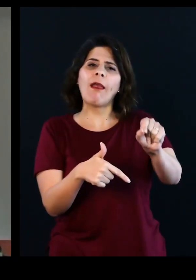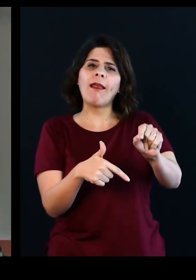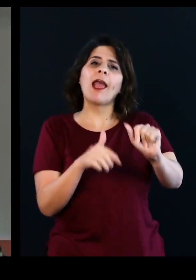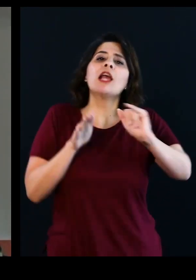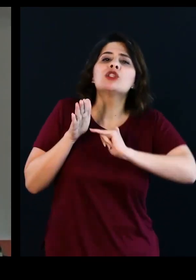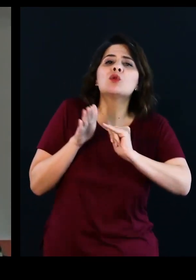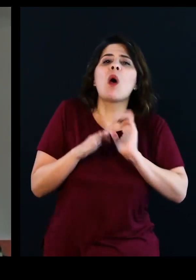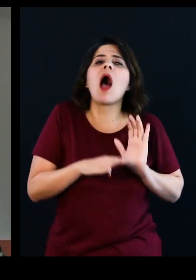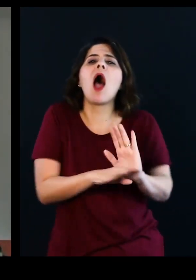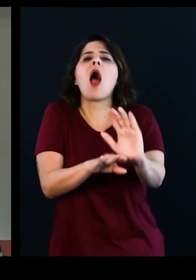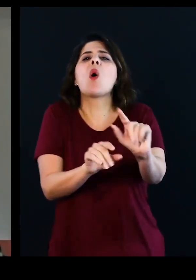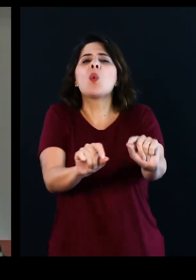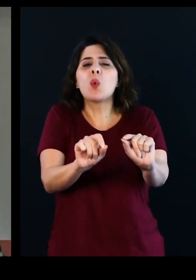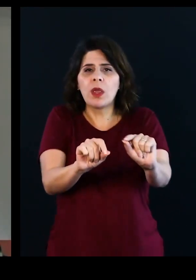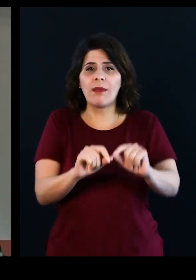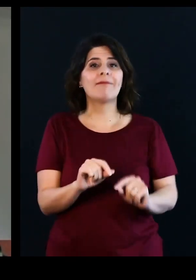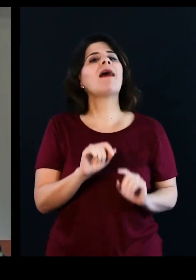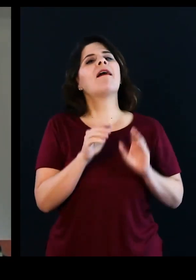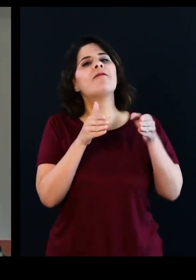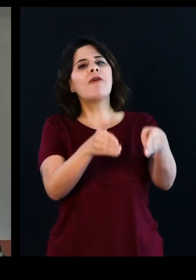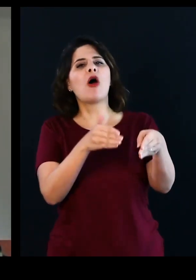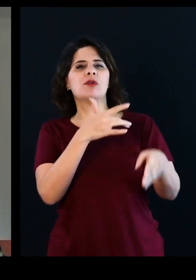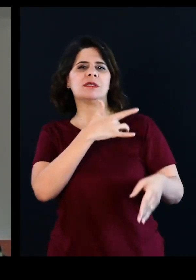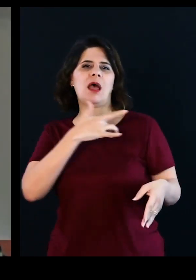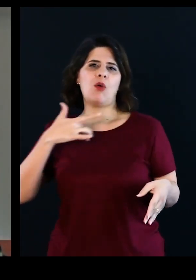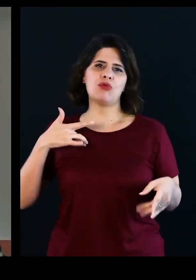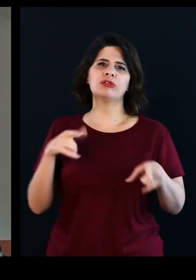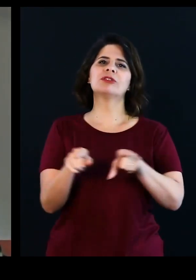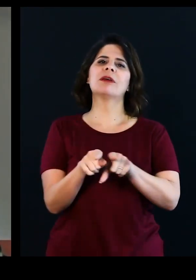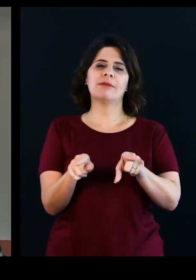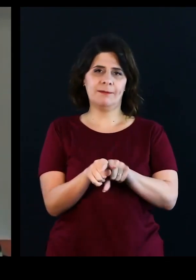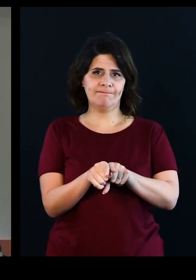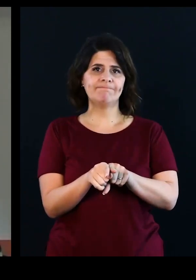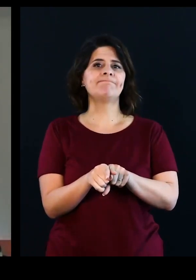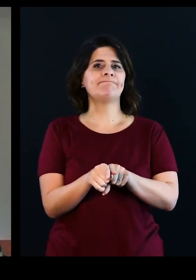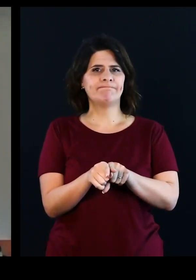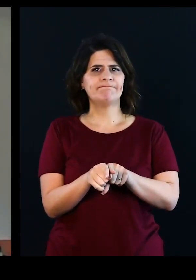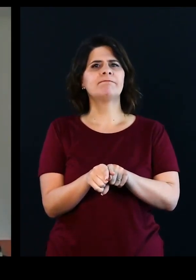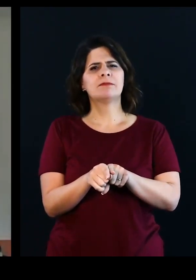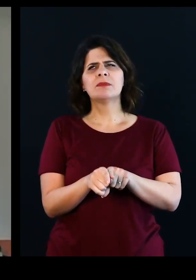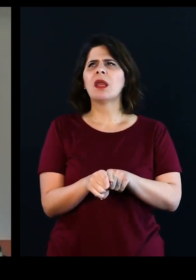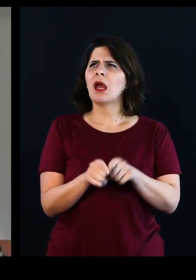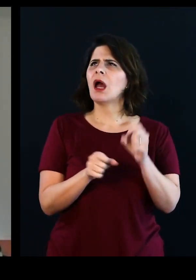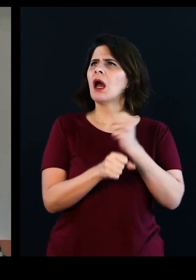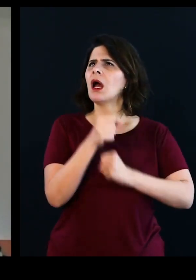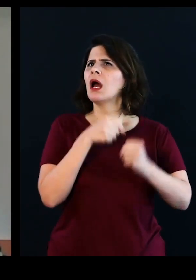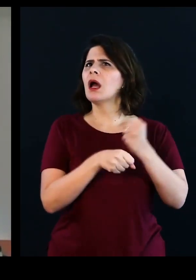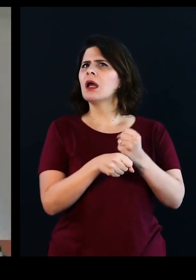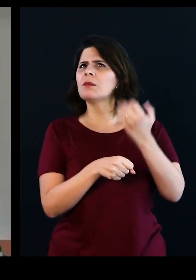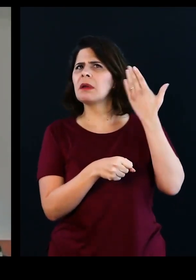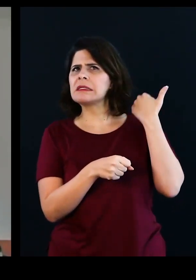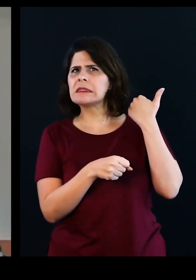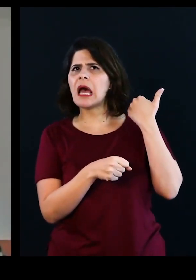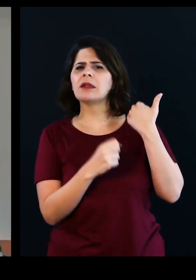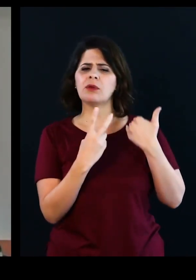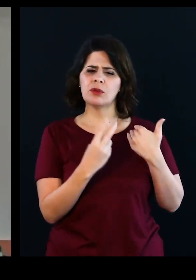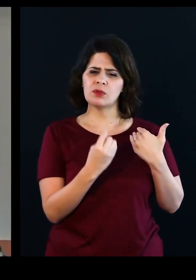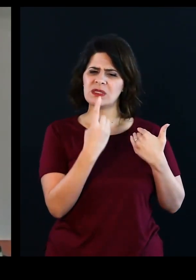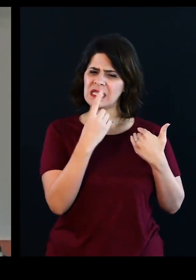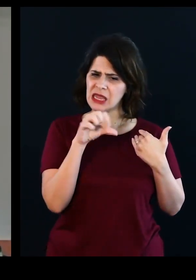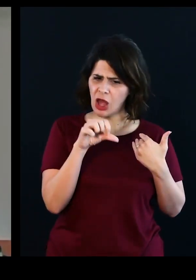é ligada à saúde. Nós lançamos no final, metade do ano passado, metade de